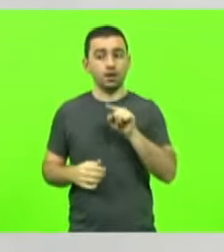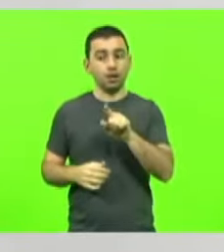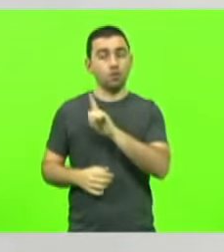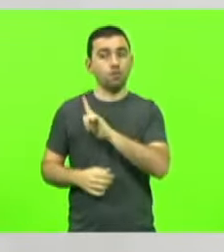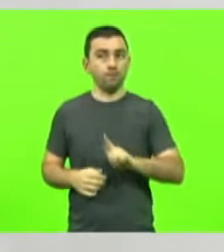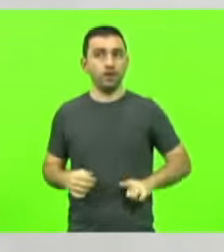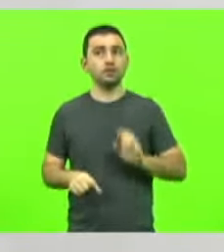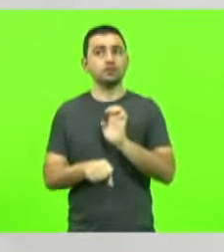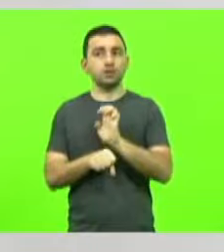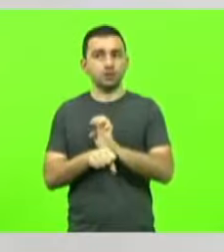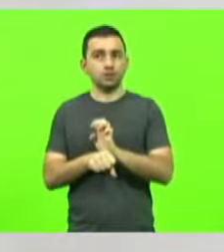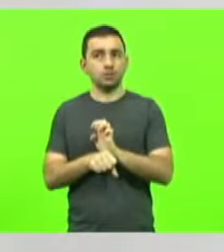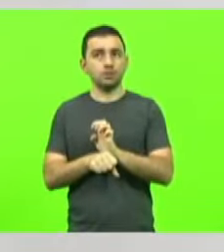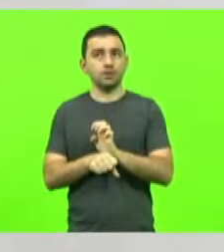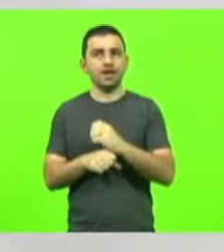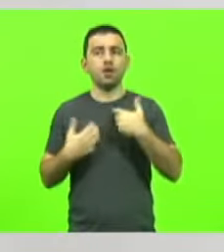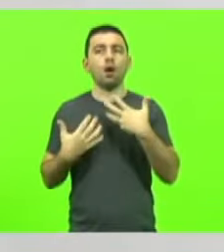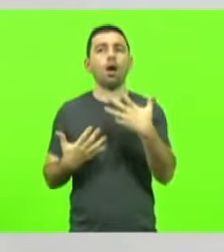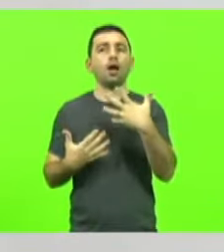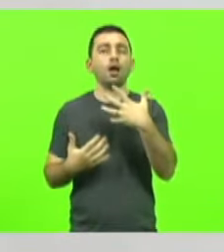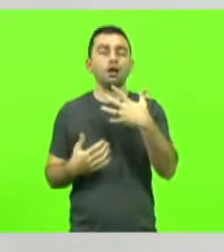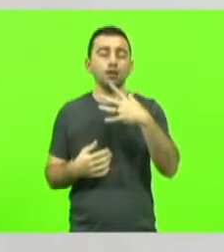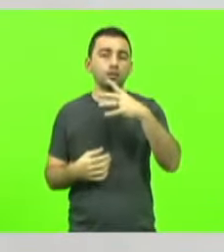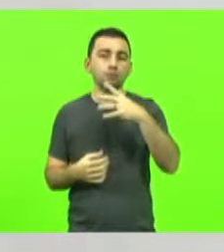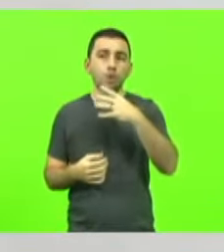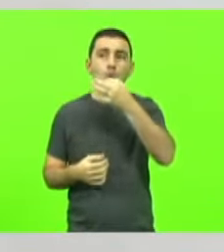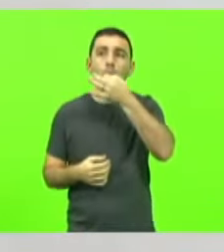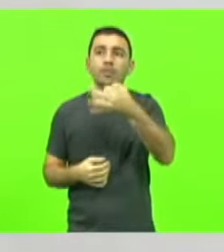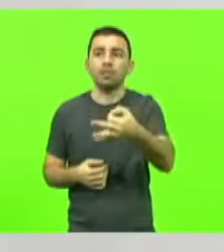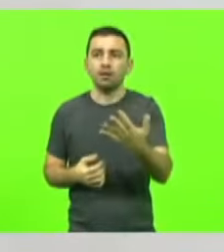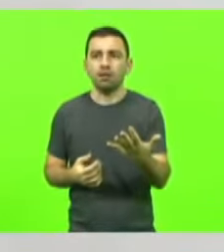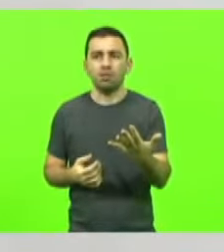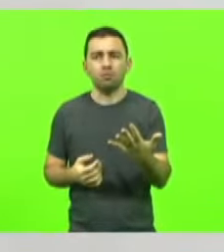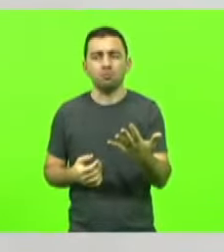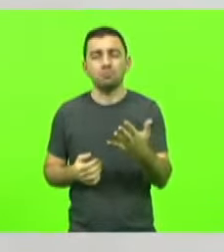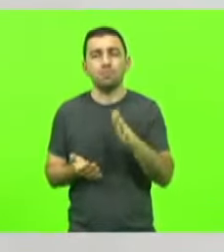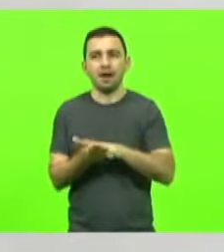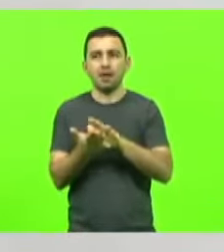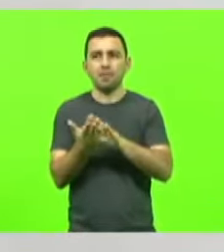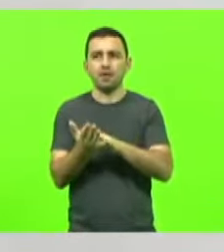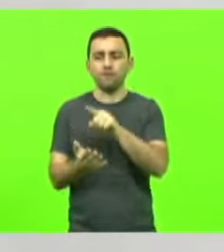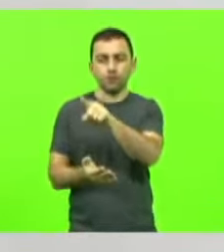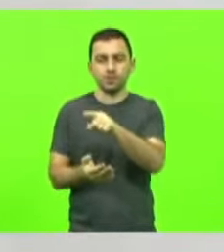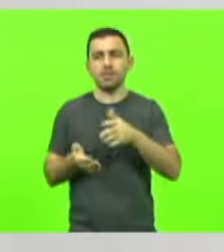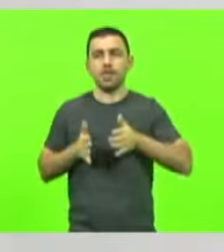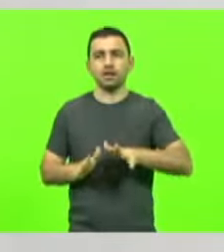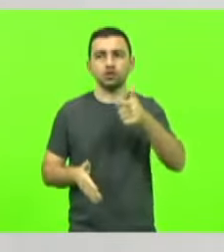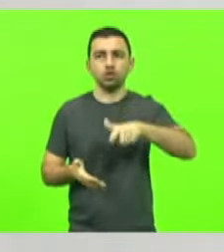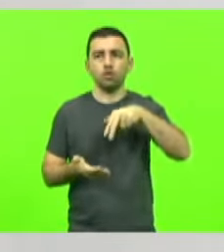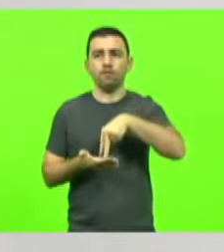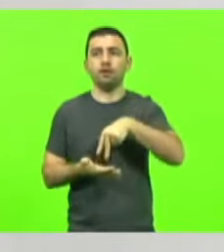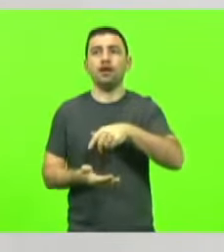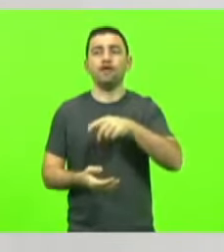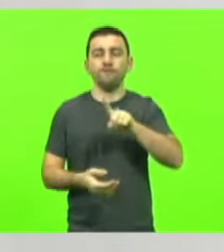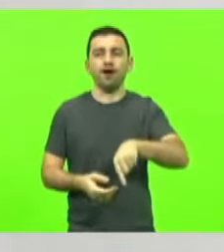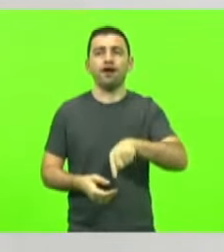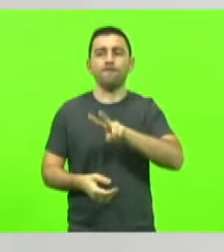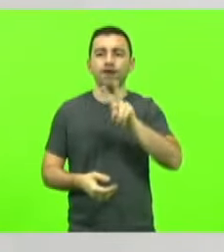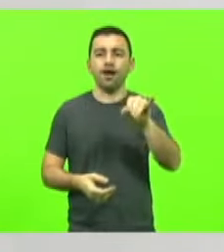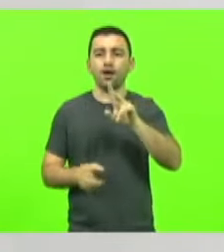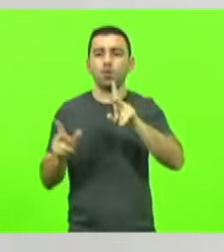estadual. Ah, eu quero opinar sobre isso. Parabéns. Nasça de novo e vai ser ministro.